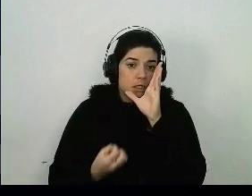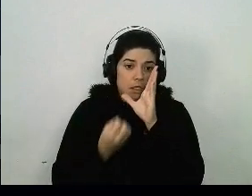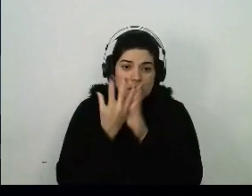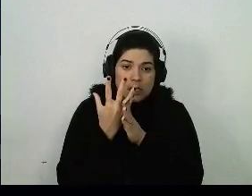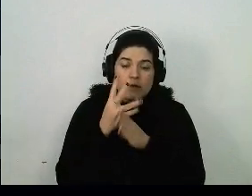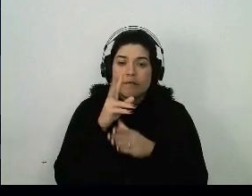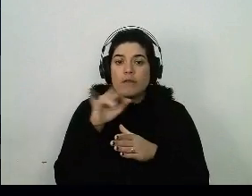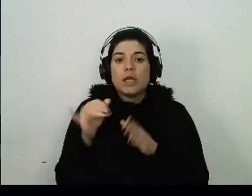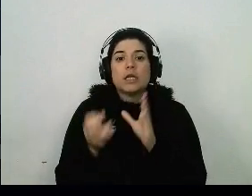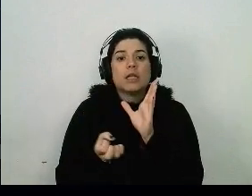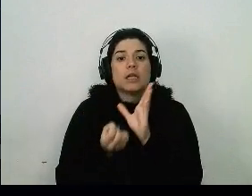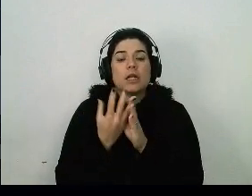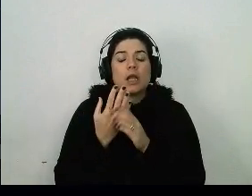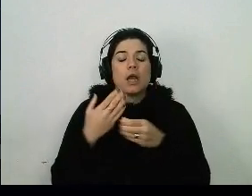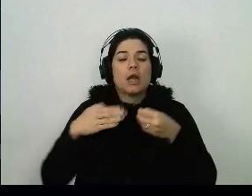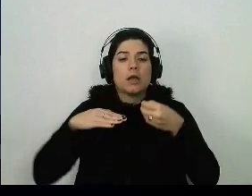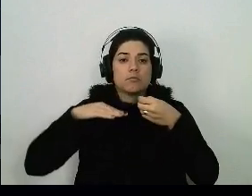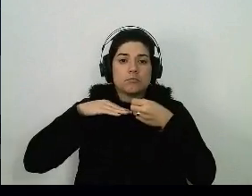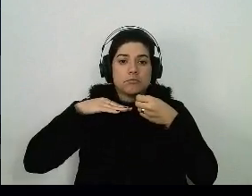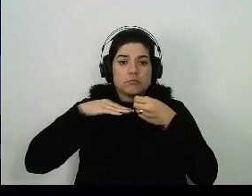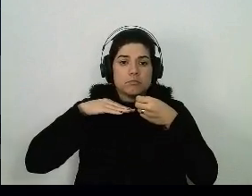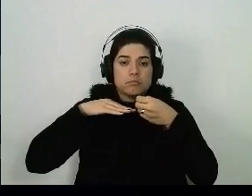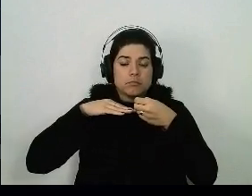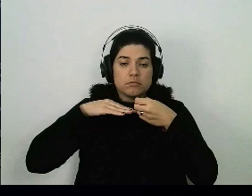nosso banco de dados.